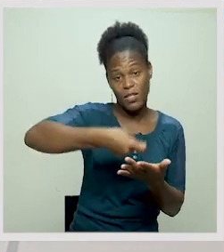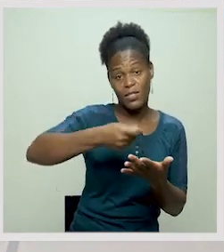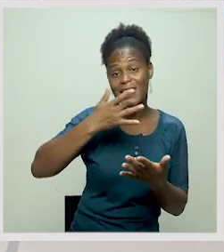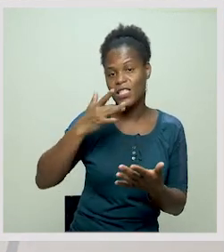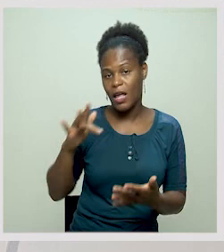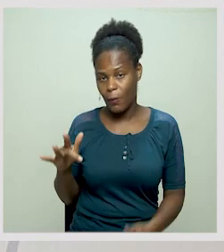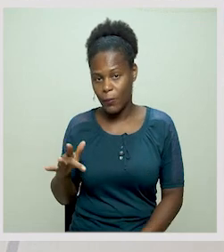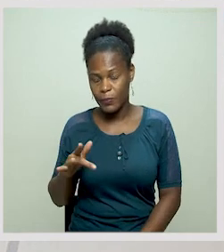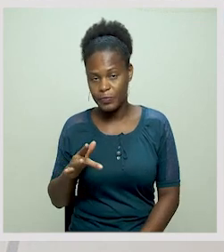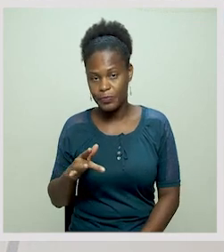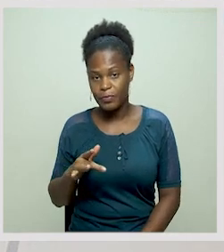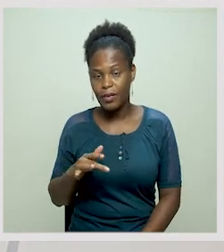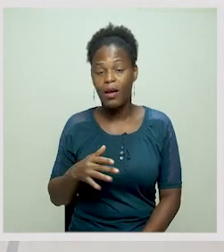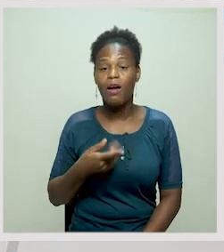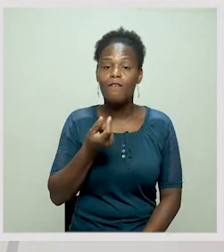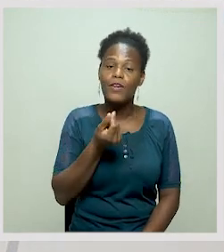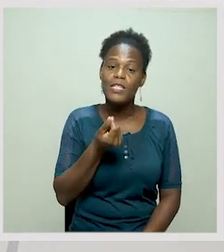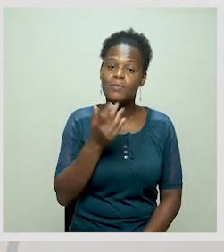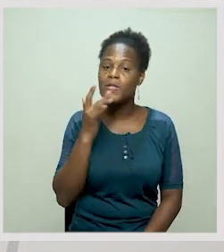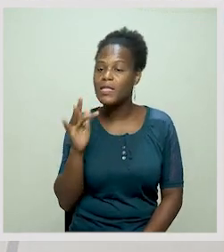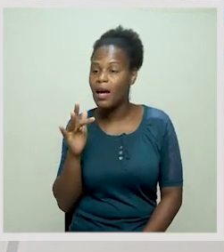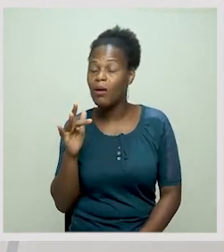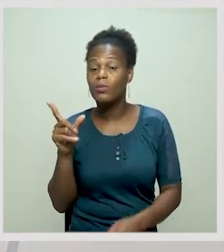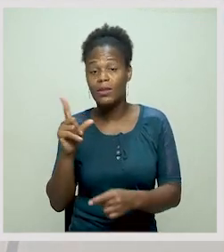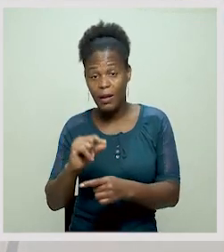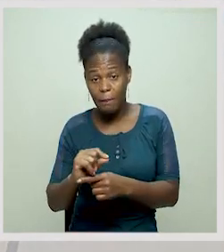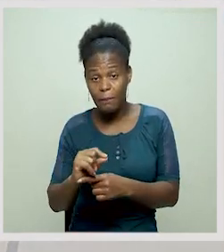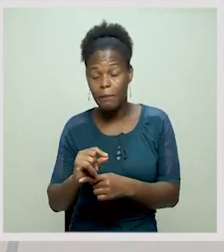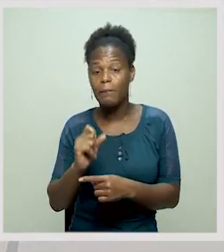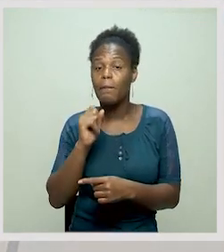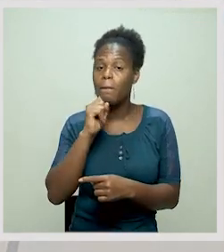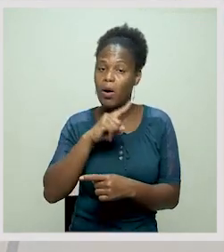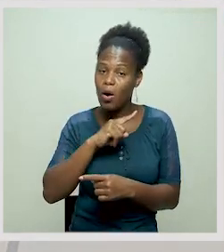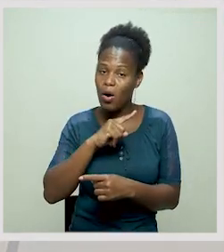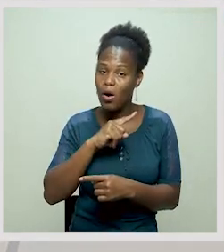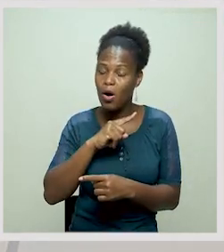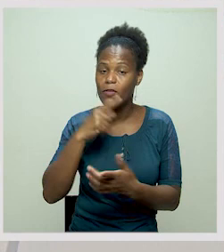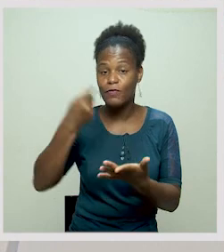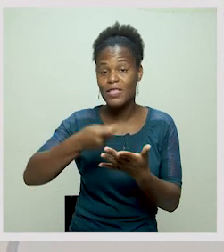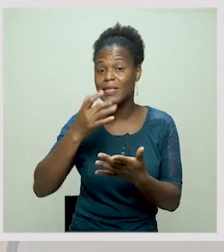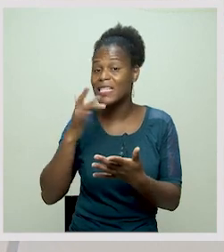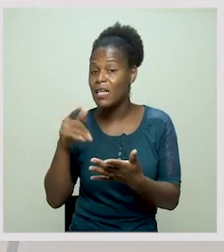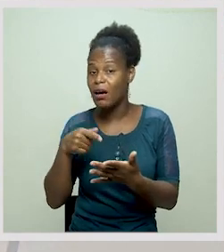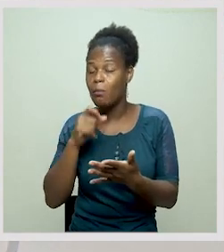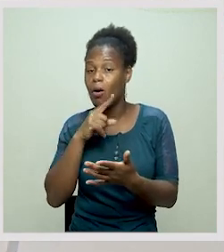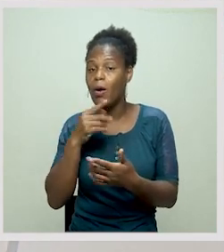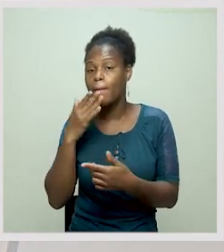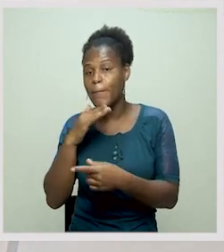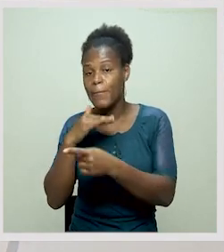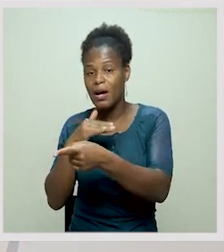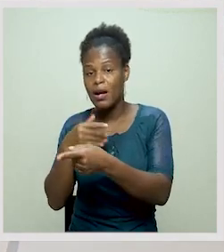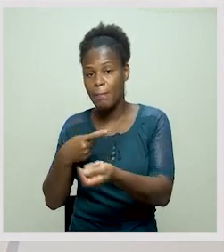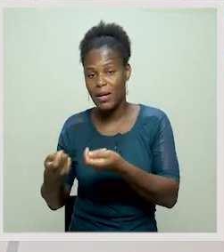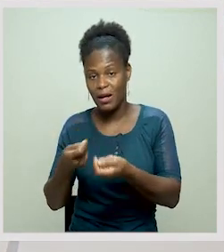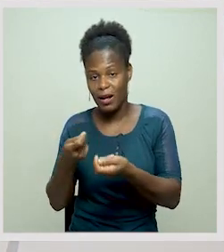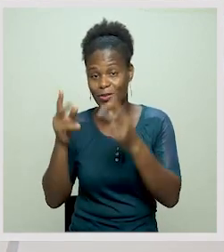financiamento externo. O financiamento externo, por sua vez, poderá ser através do